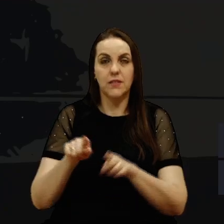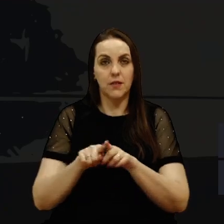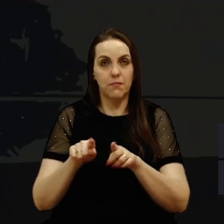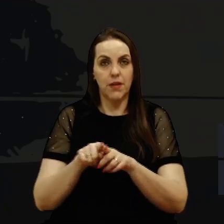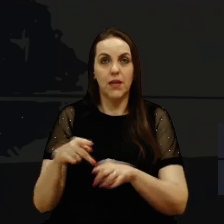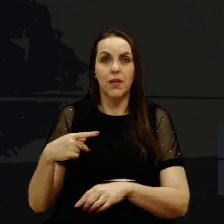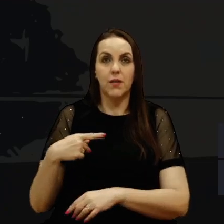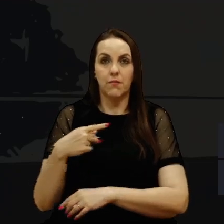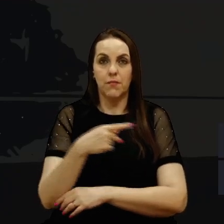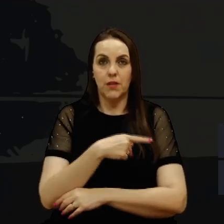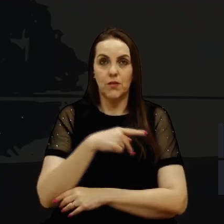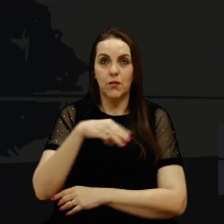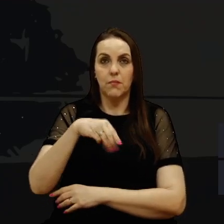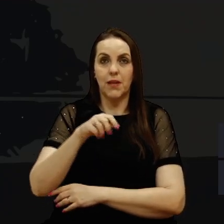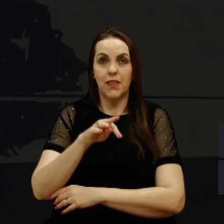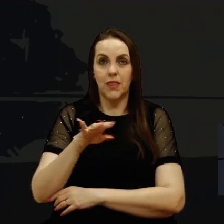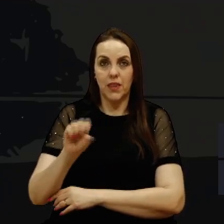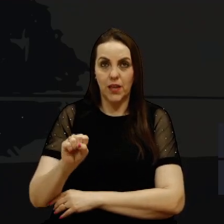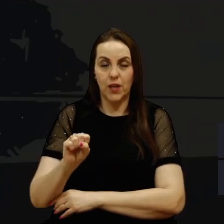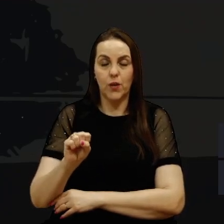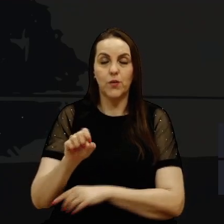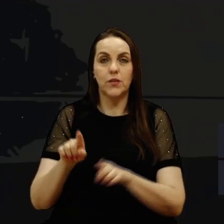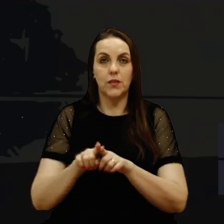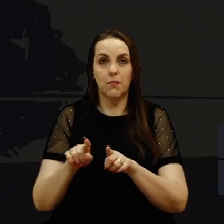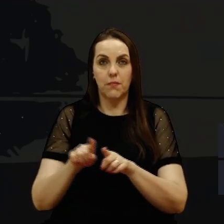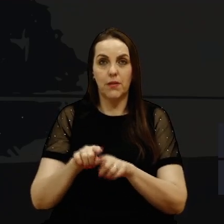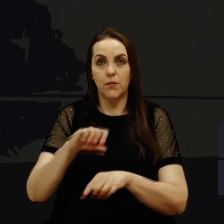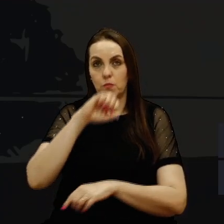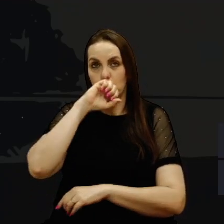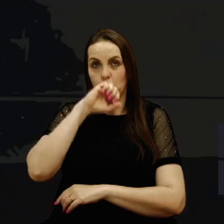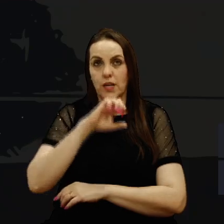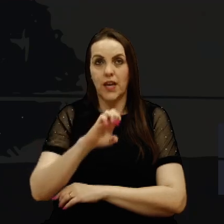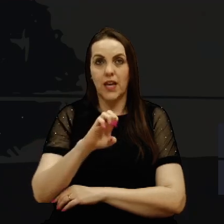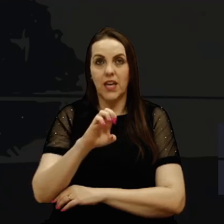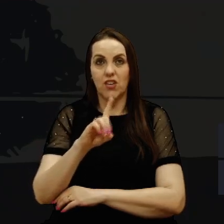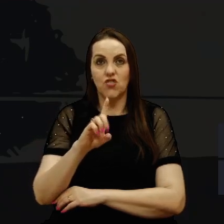Mateus, o bispo Edmilson,